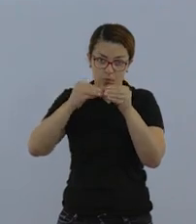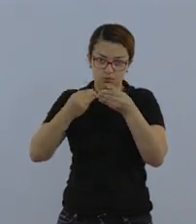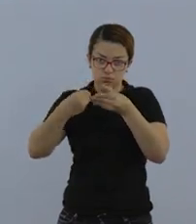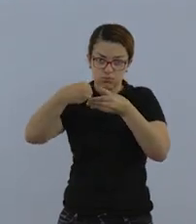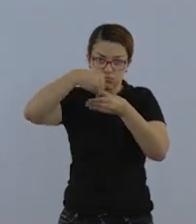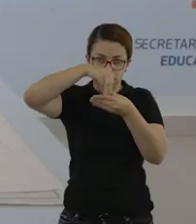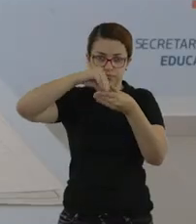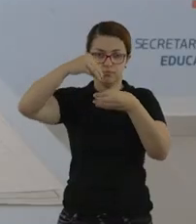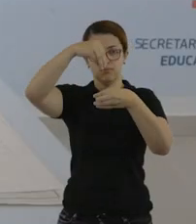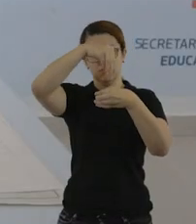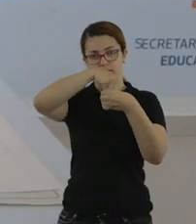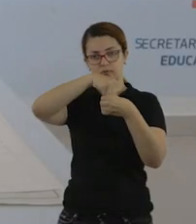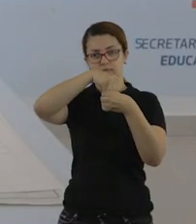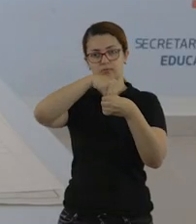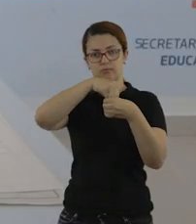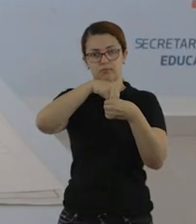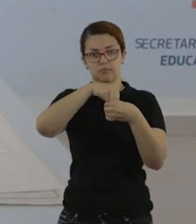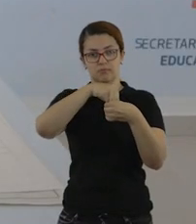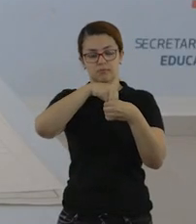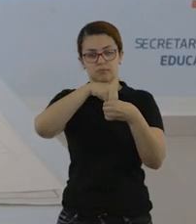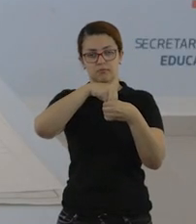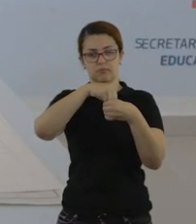molhado. E vou